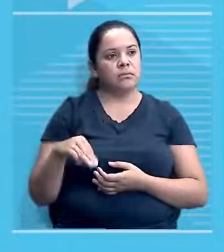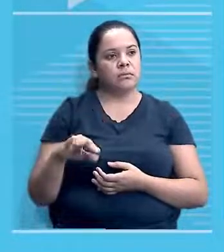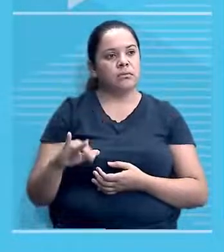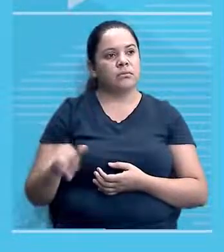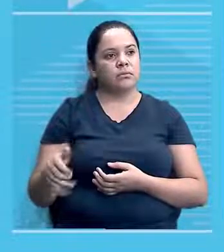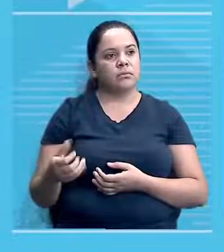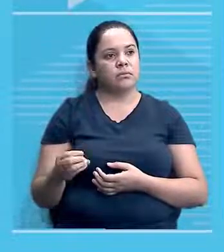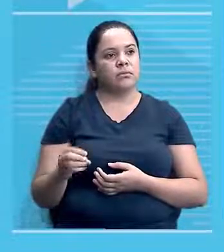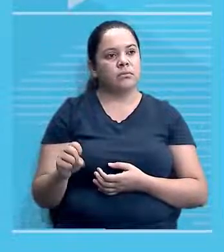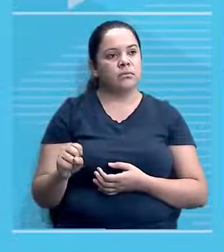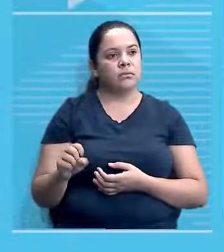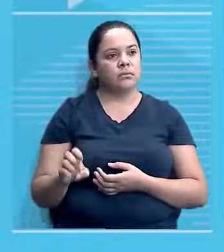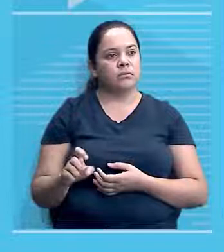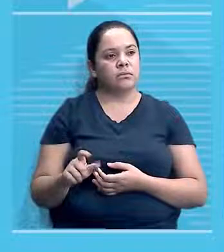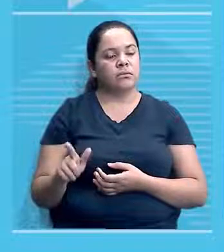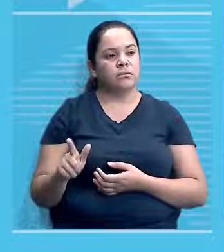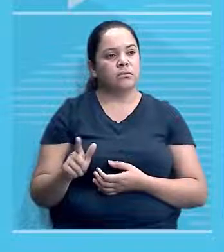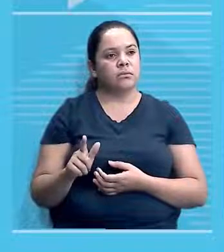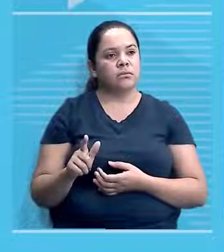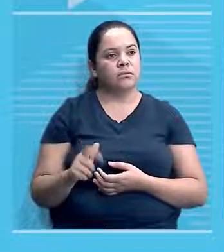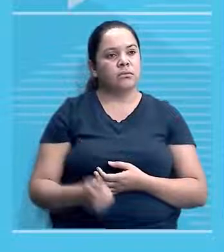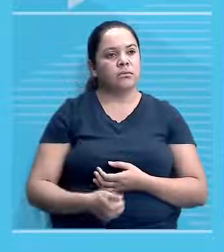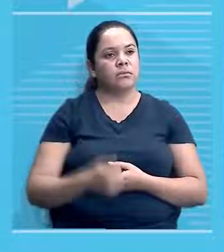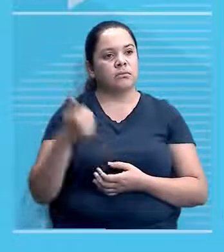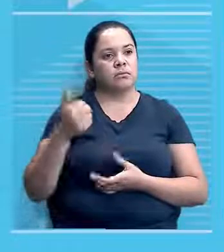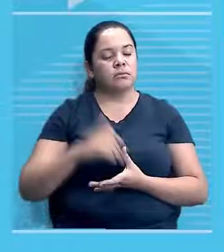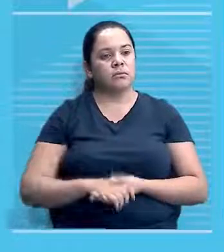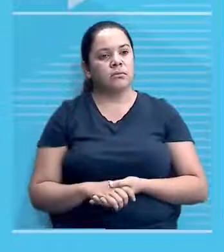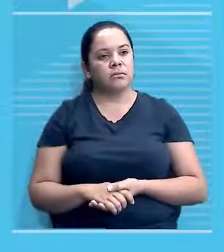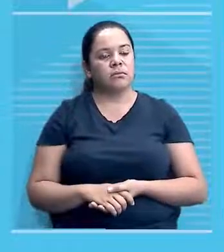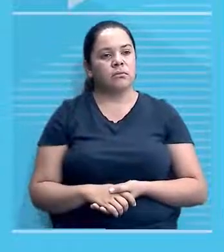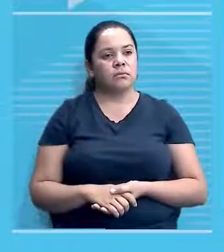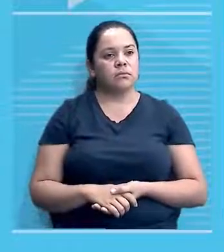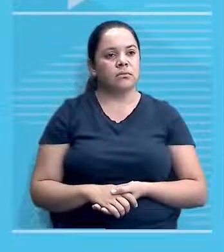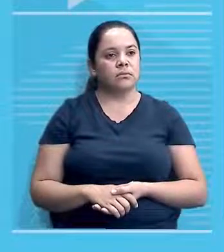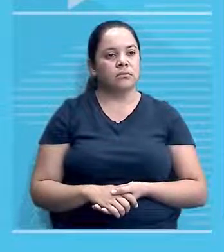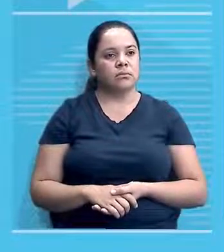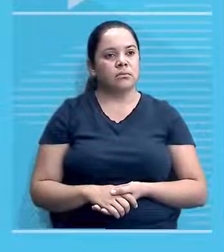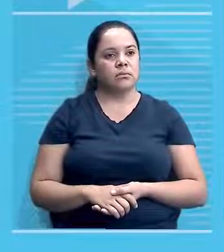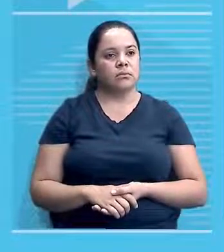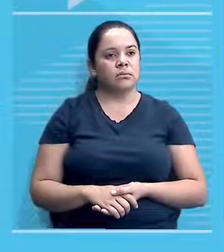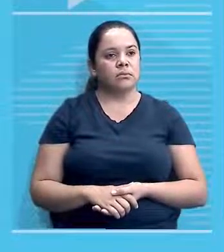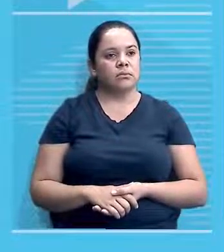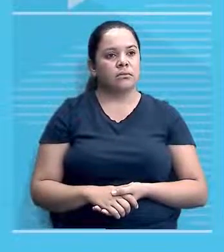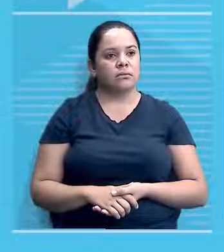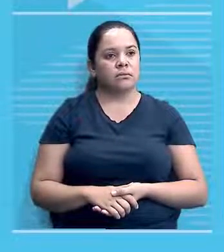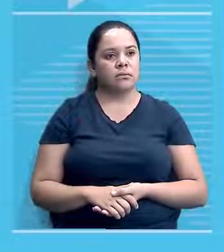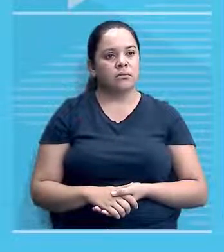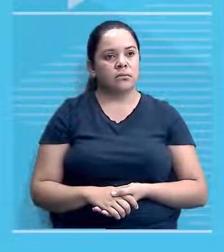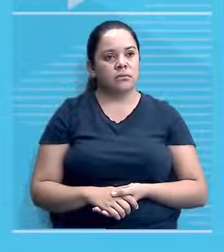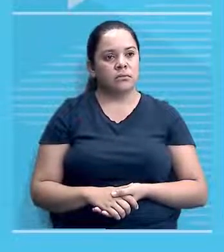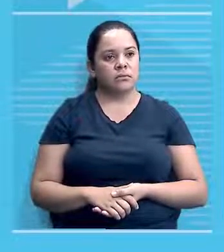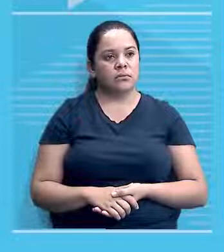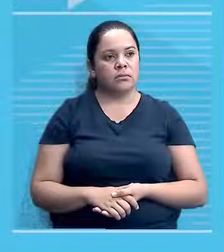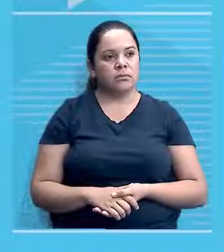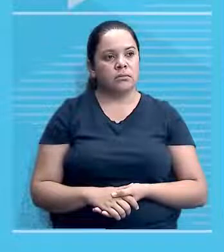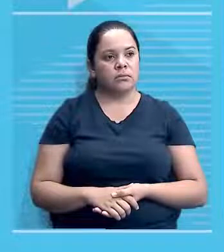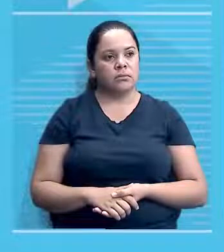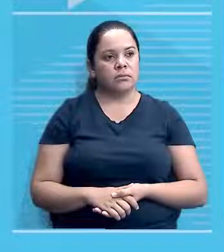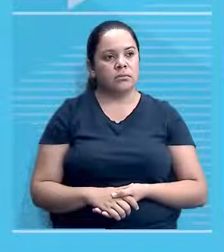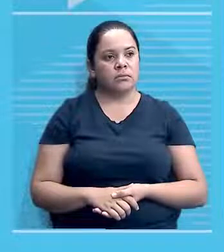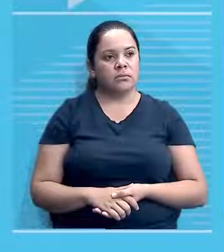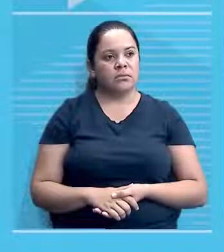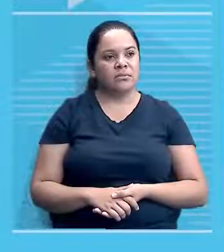I morre quem assume é Dona Maria I A louca olha